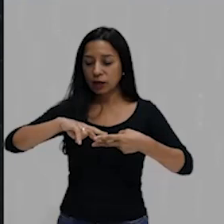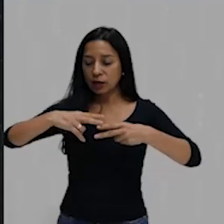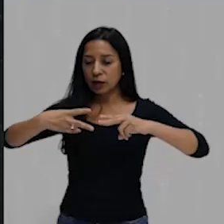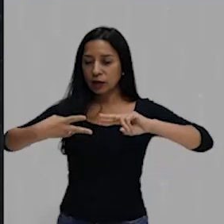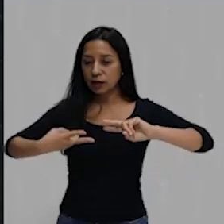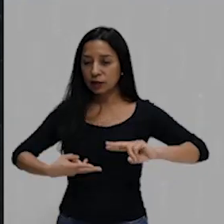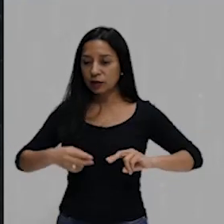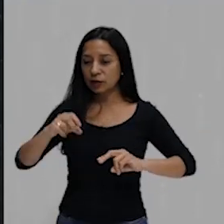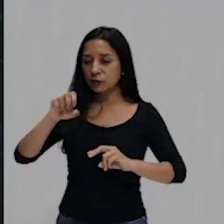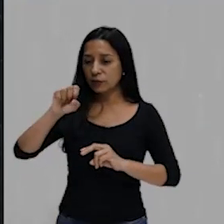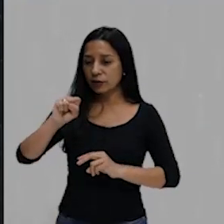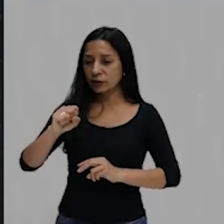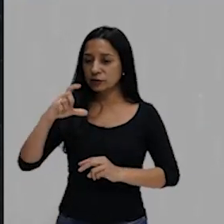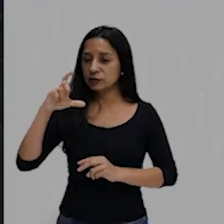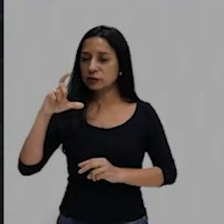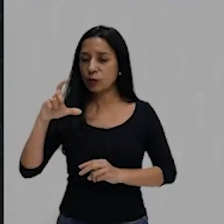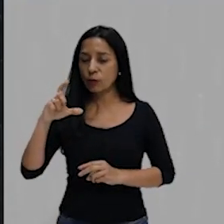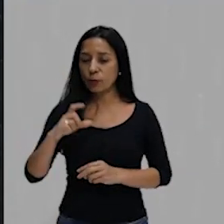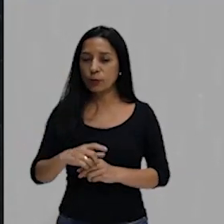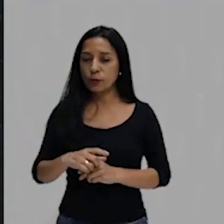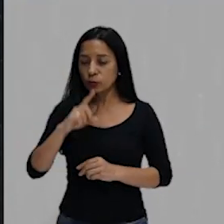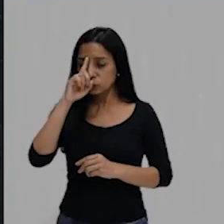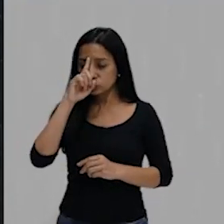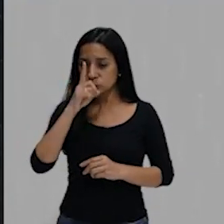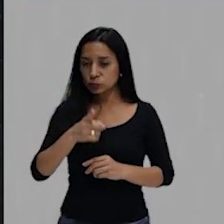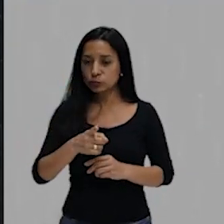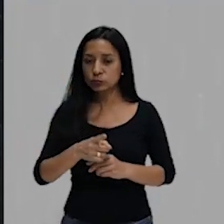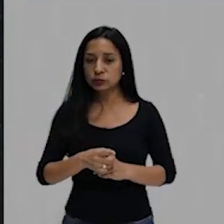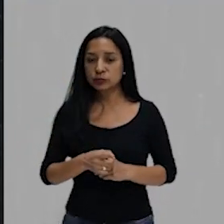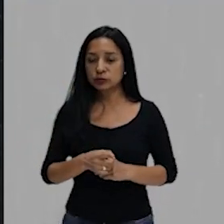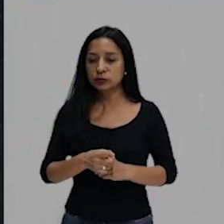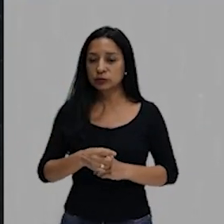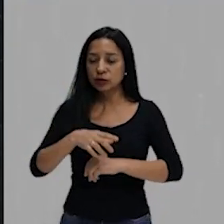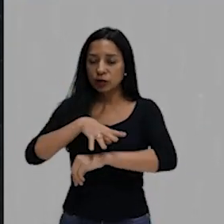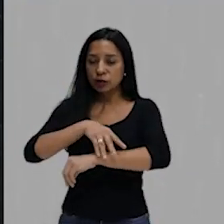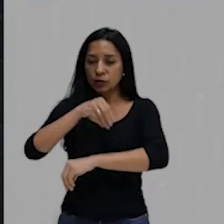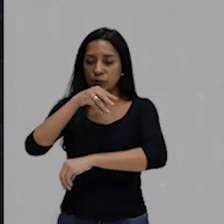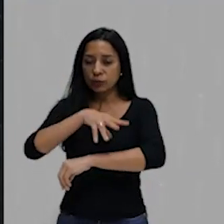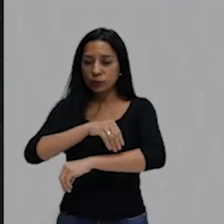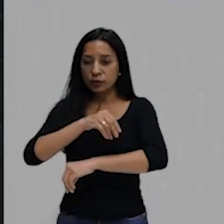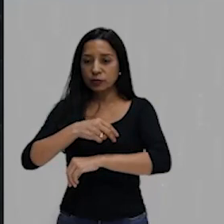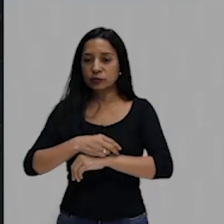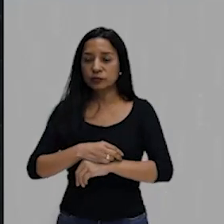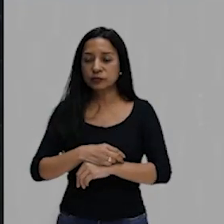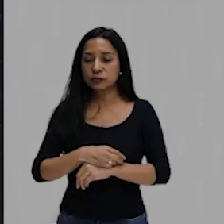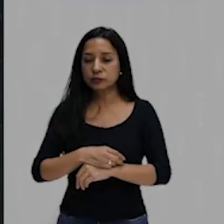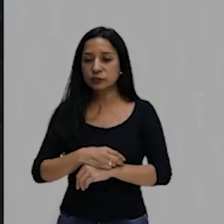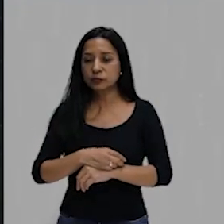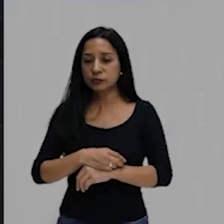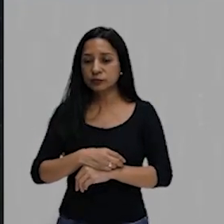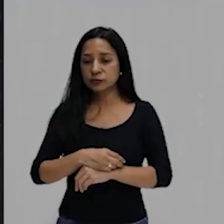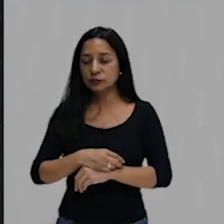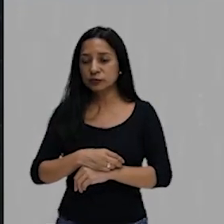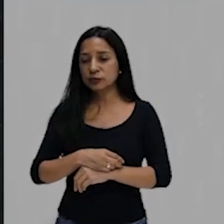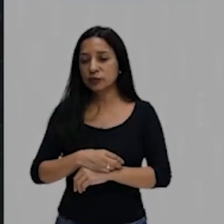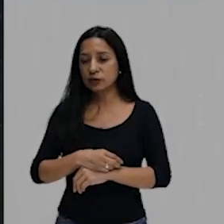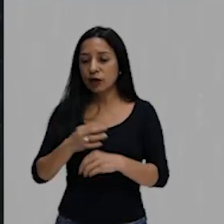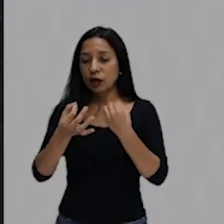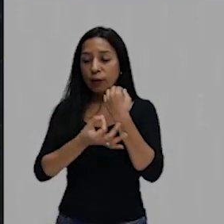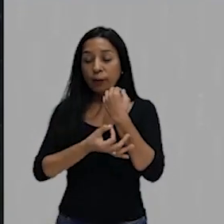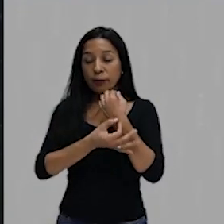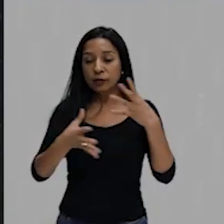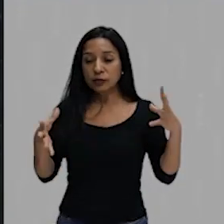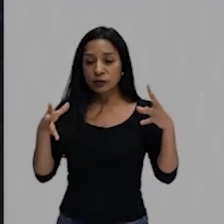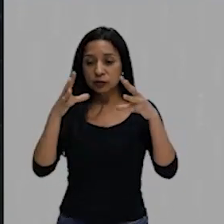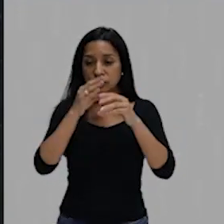por um alelo dominante, S-zão. E a pelagem variegada, ou seja, a presença de manchas escuras, ela